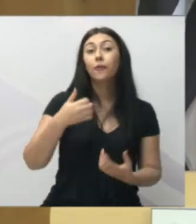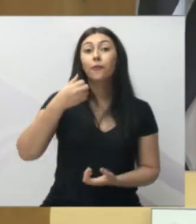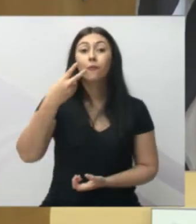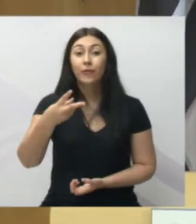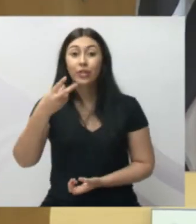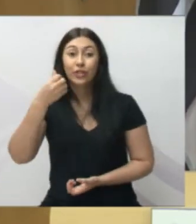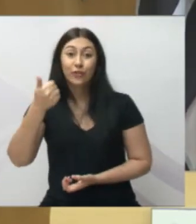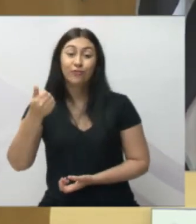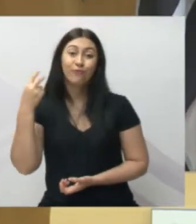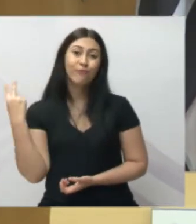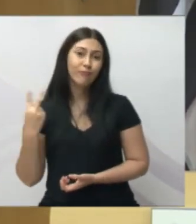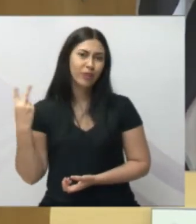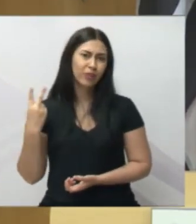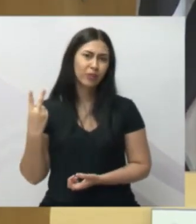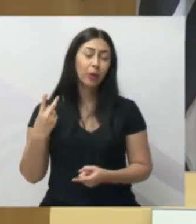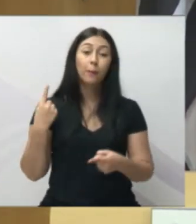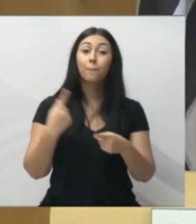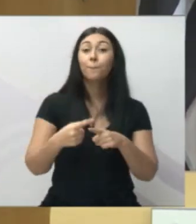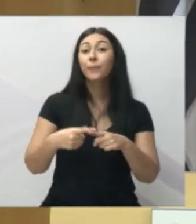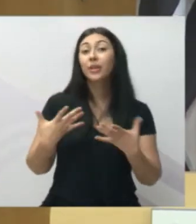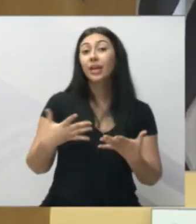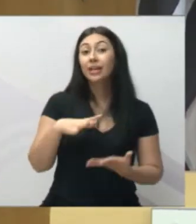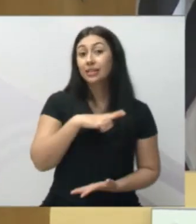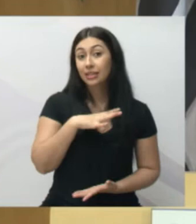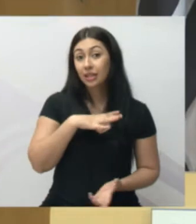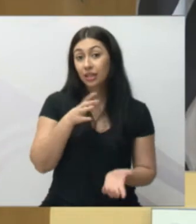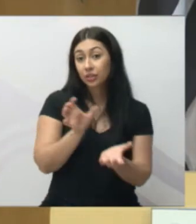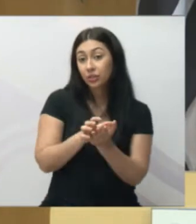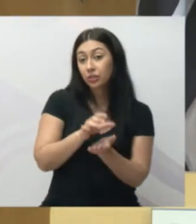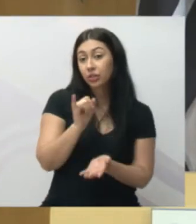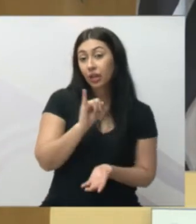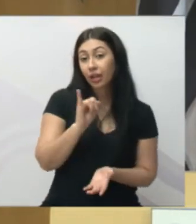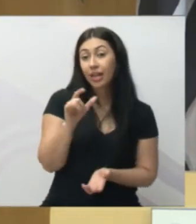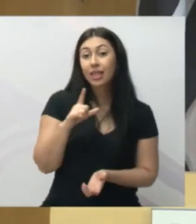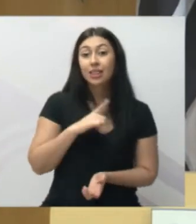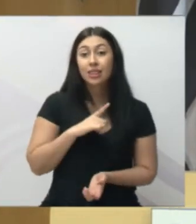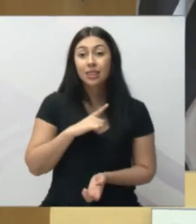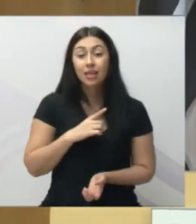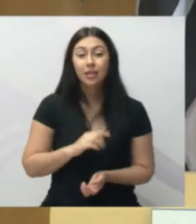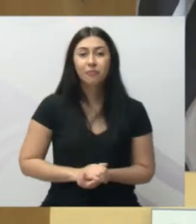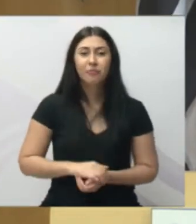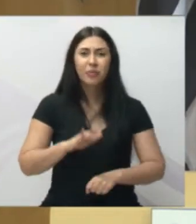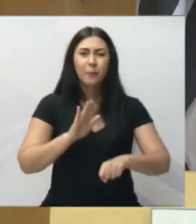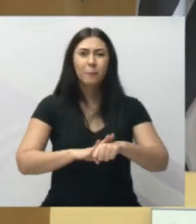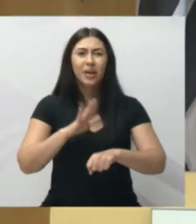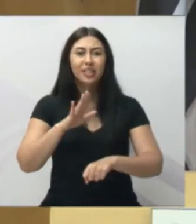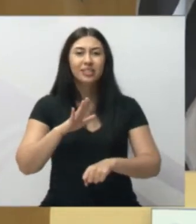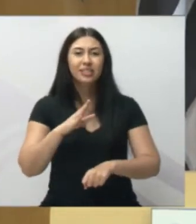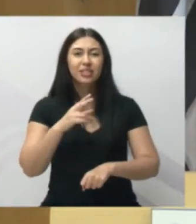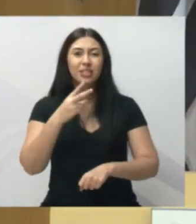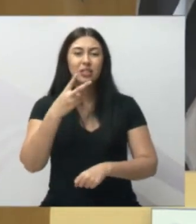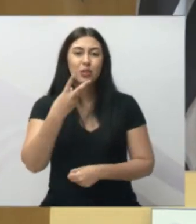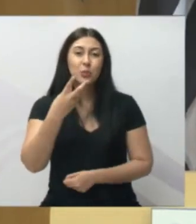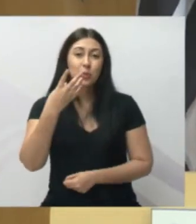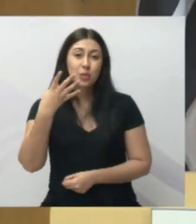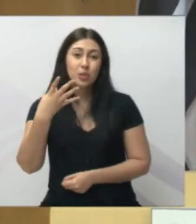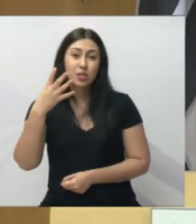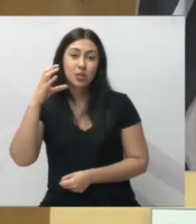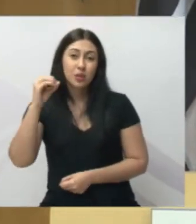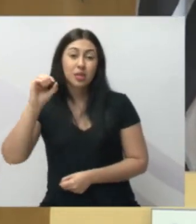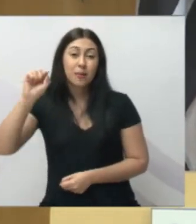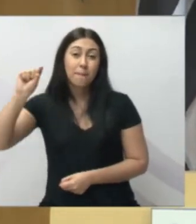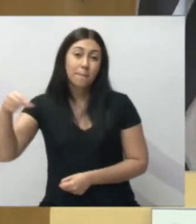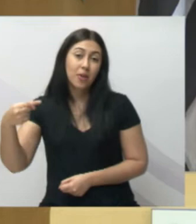falam. Porque a cidade de Jacareí, ela tem mais de 240 mil